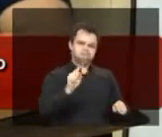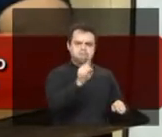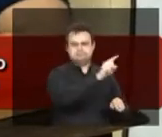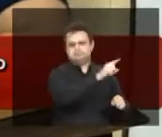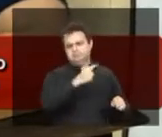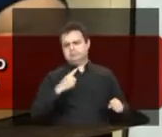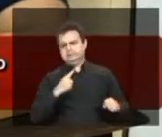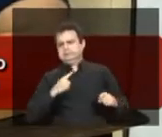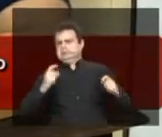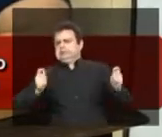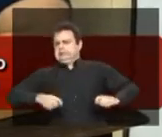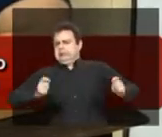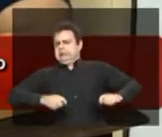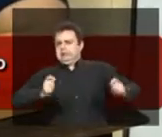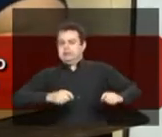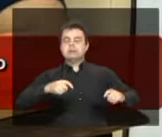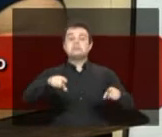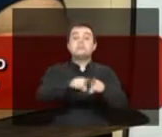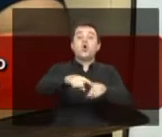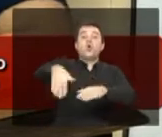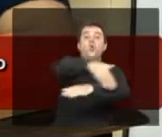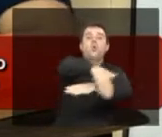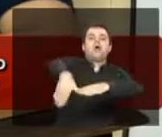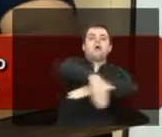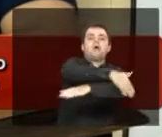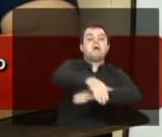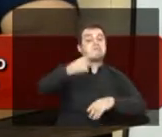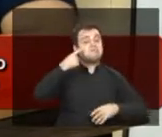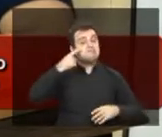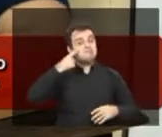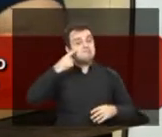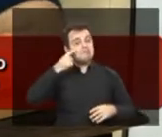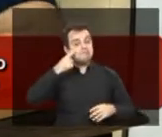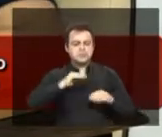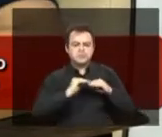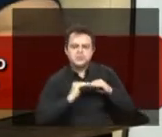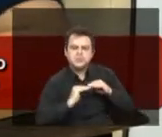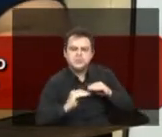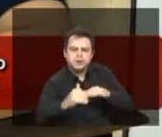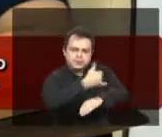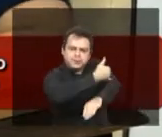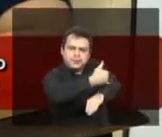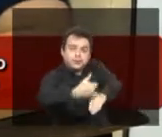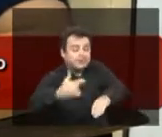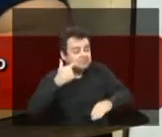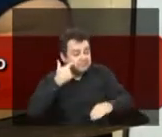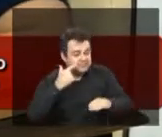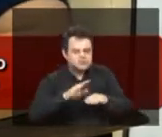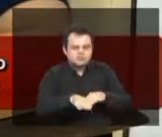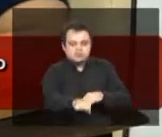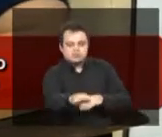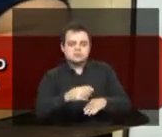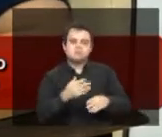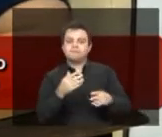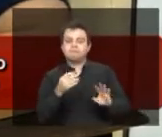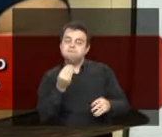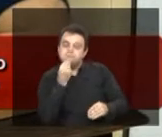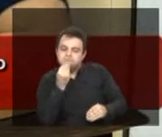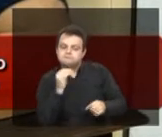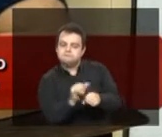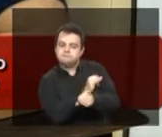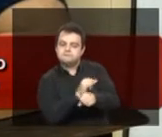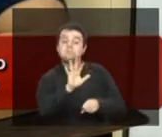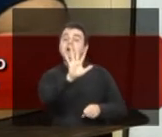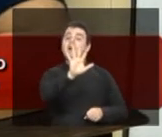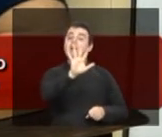seu papel aí nas ruas, vamos ver a manutenção aqui do asfalto, mas eu não vi nada para a